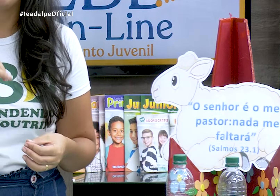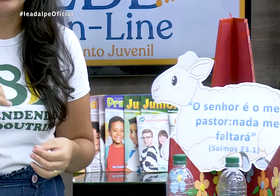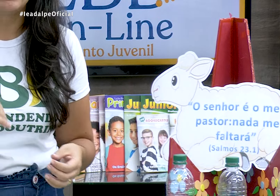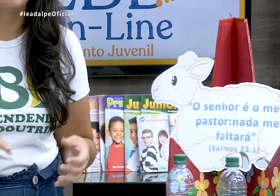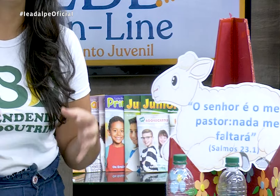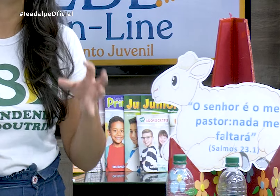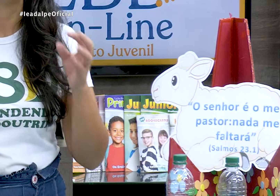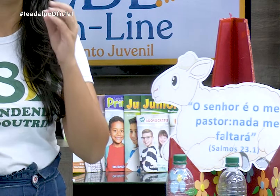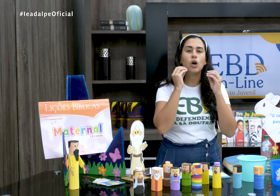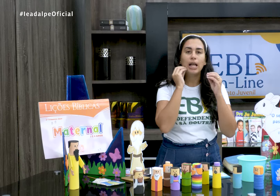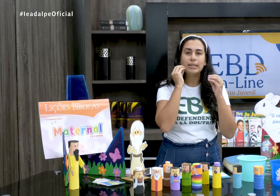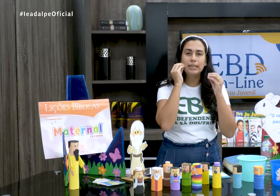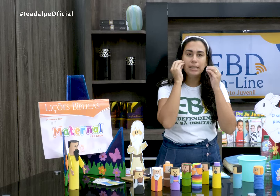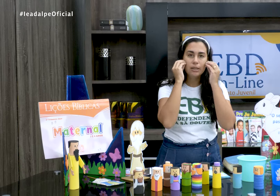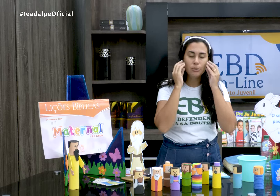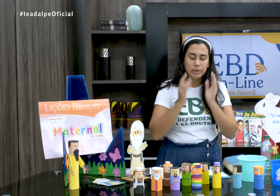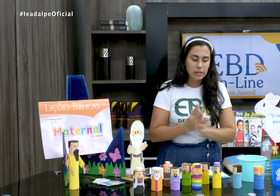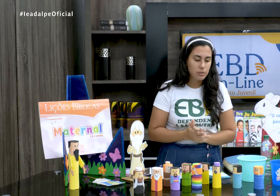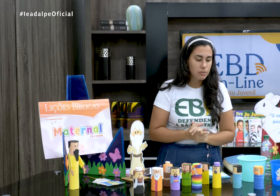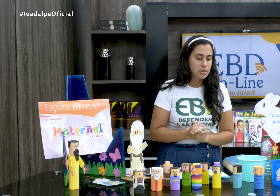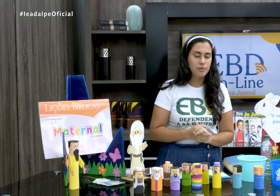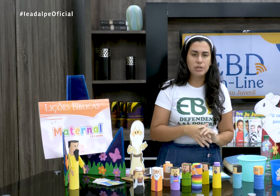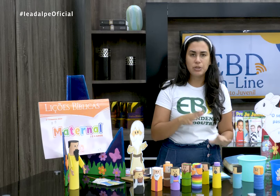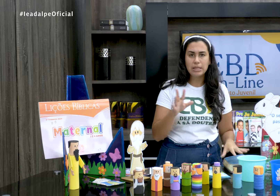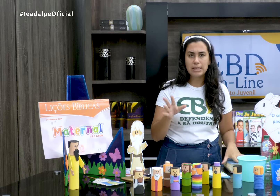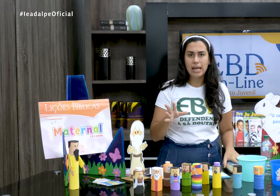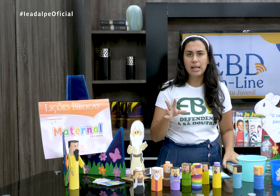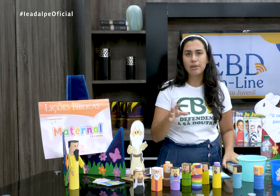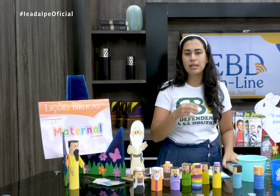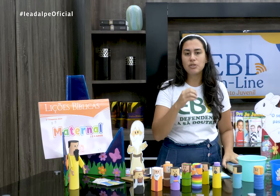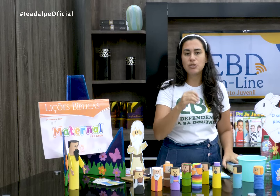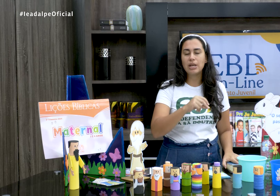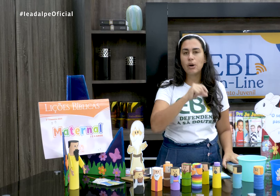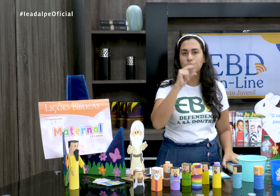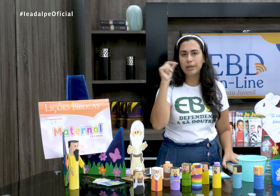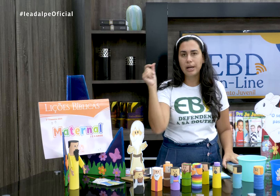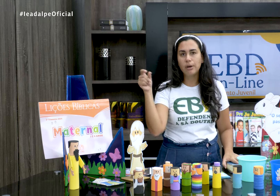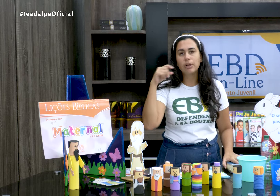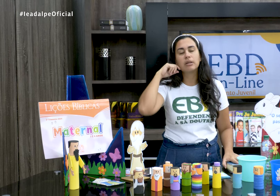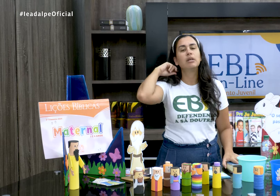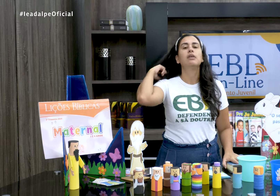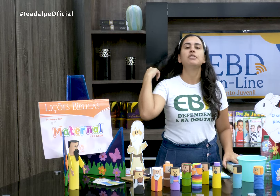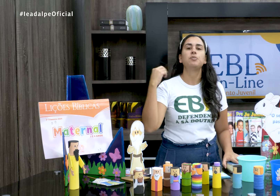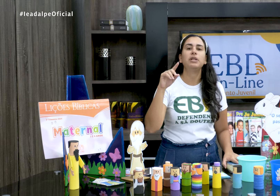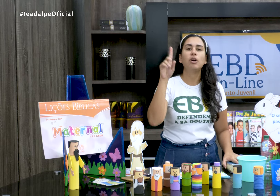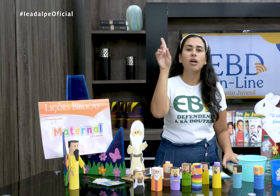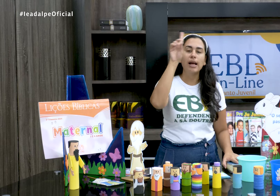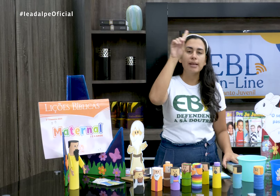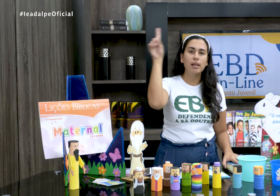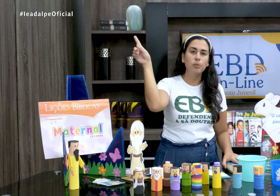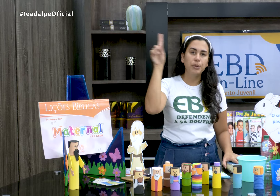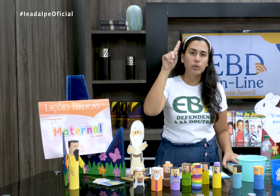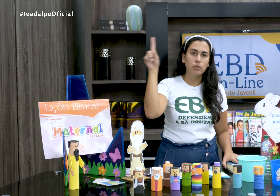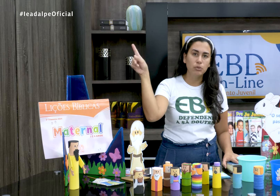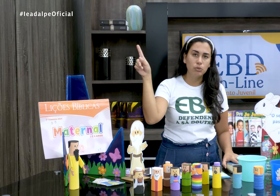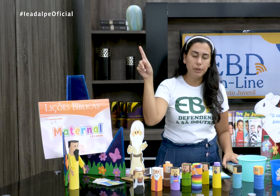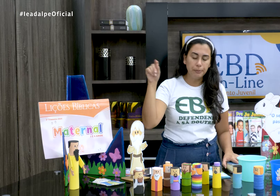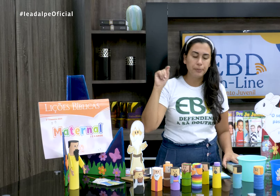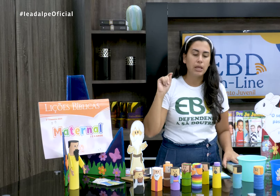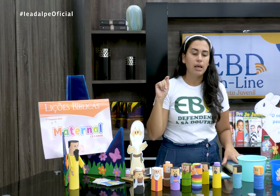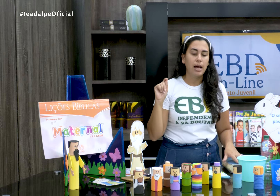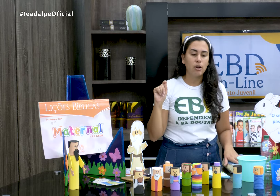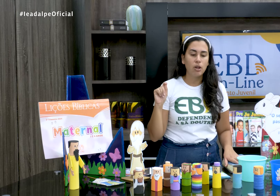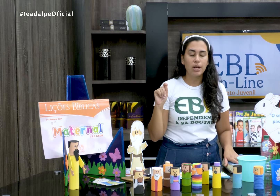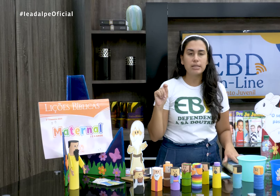feita de papelão, coladinha de algodão. Se vocês quiserem assistir a outra aula, vocês podem colocar aqui na lupinha do